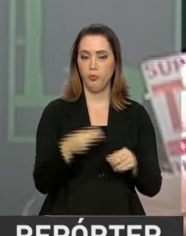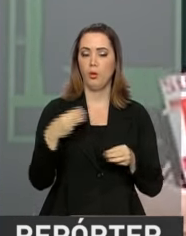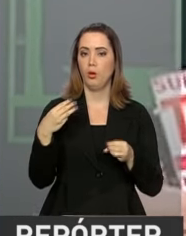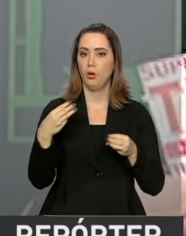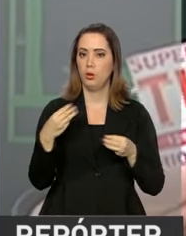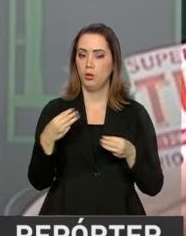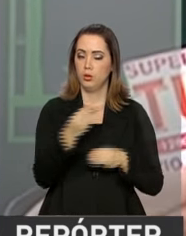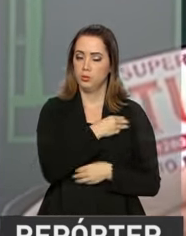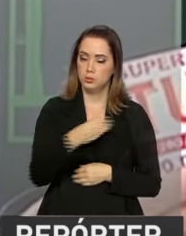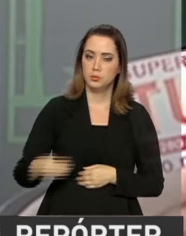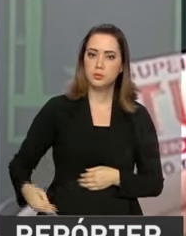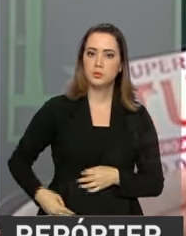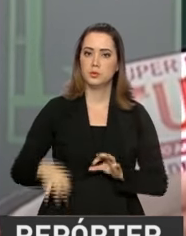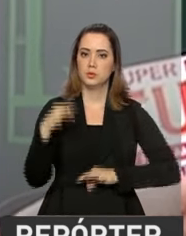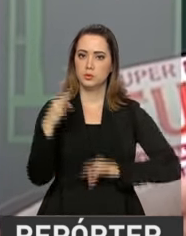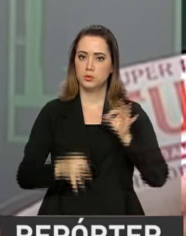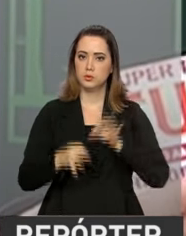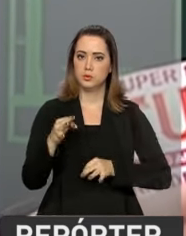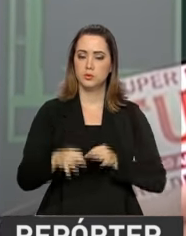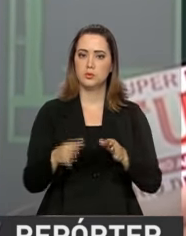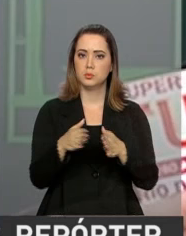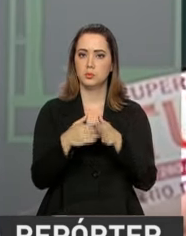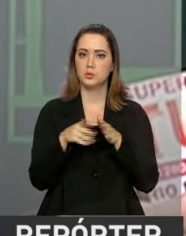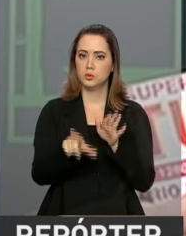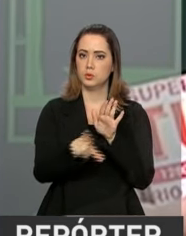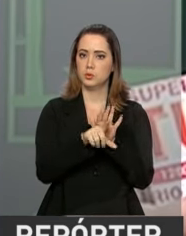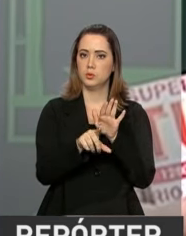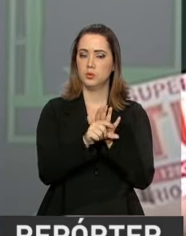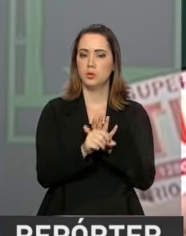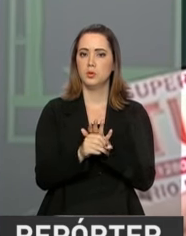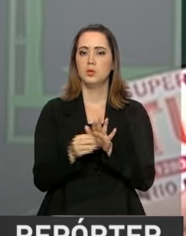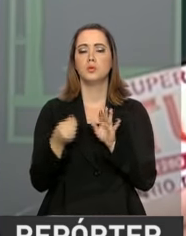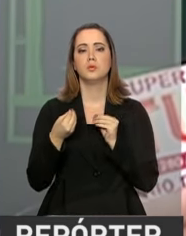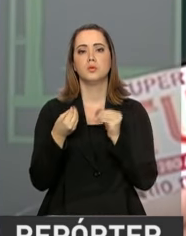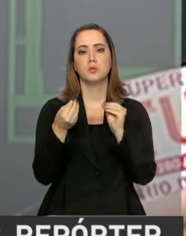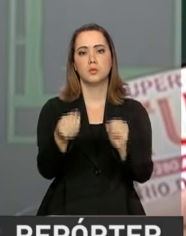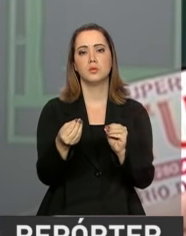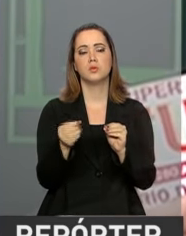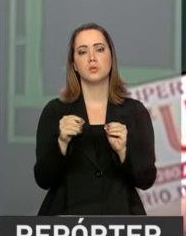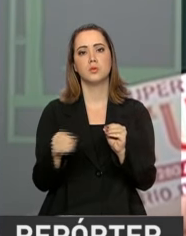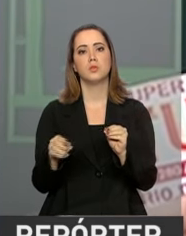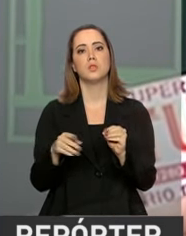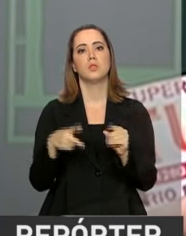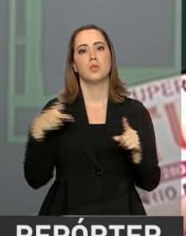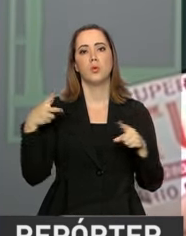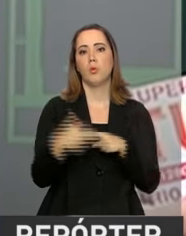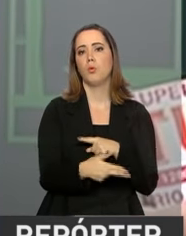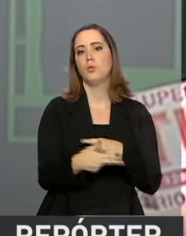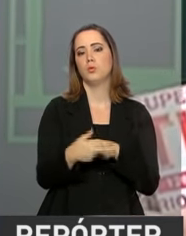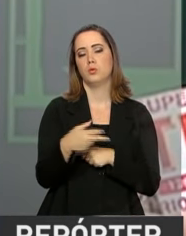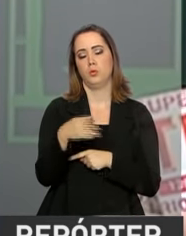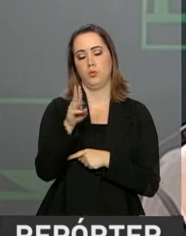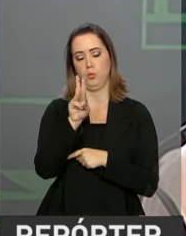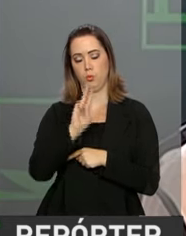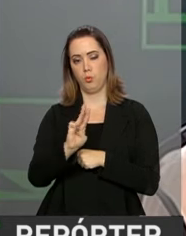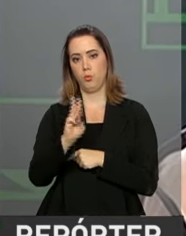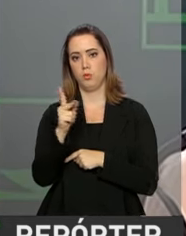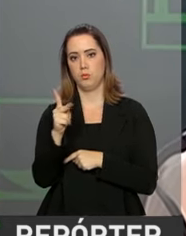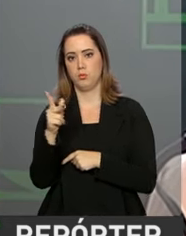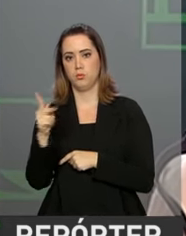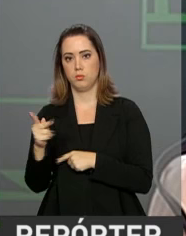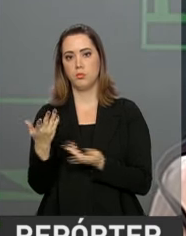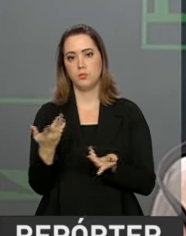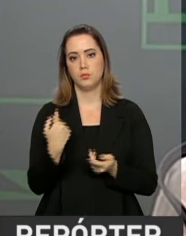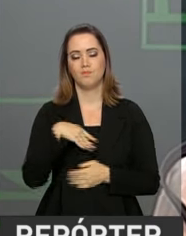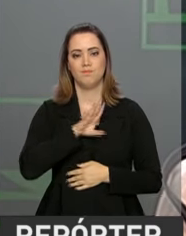criação de uma lei que estabeleça parâmetros para decisões judiciais que determinem o bloqueio do aplicativo de mensagens WhatsApp. Nós